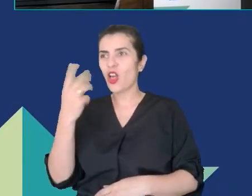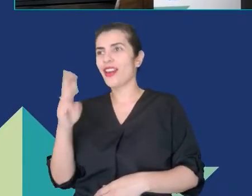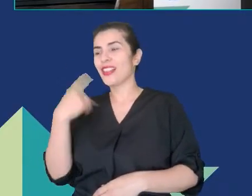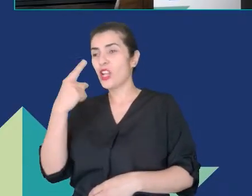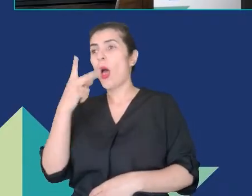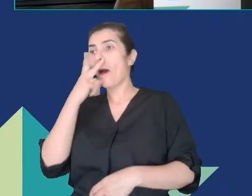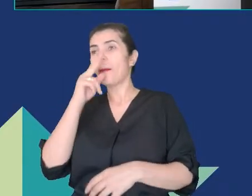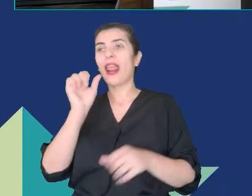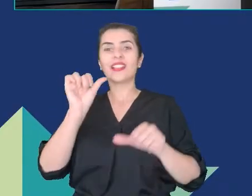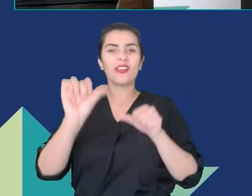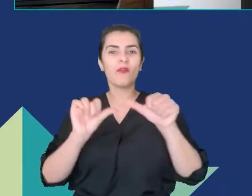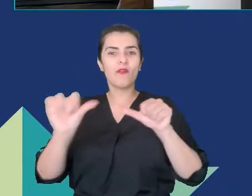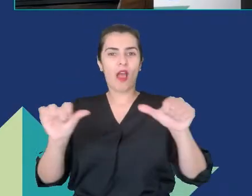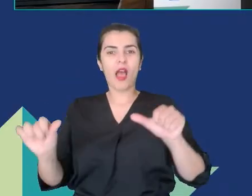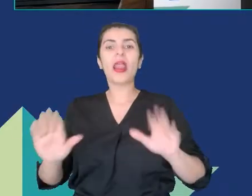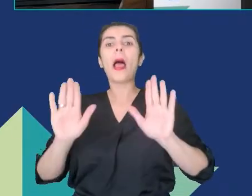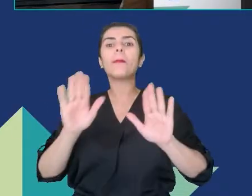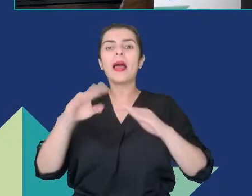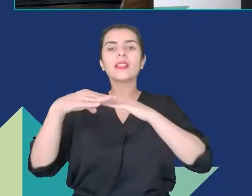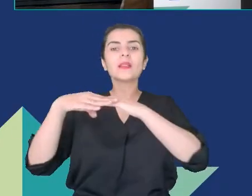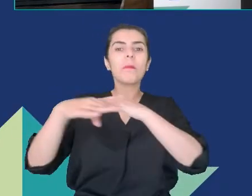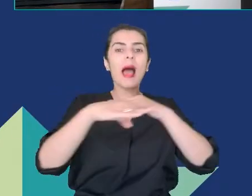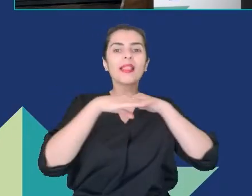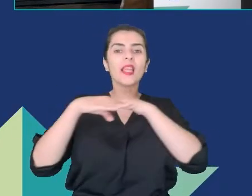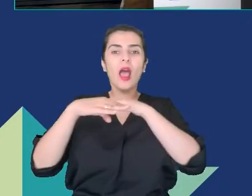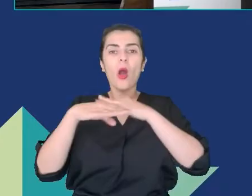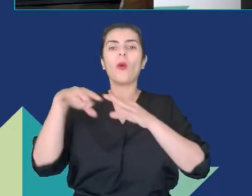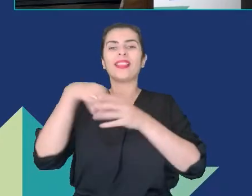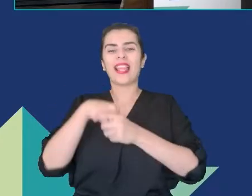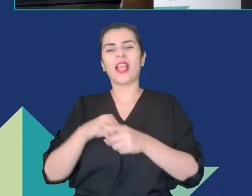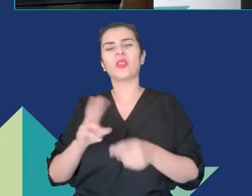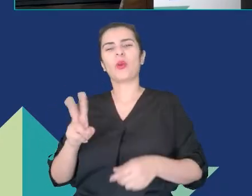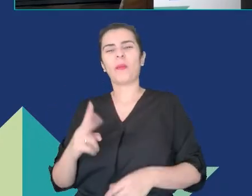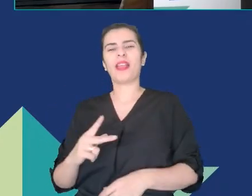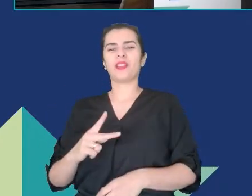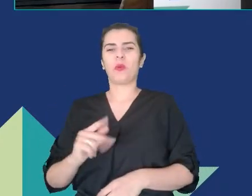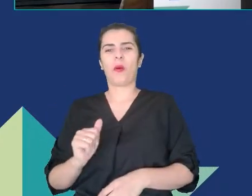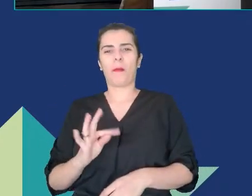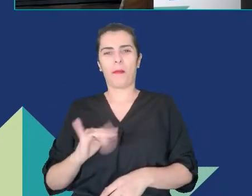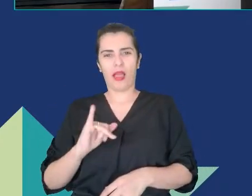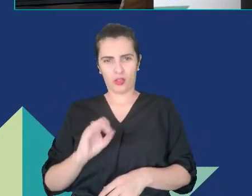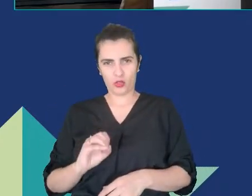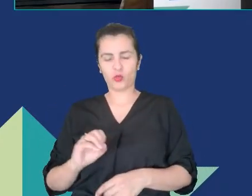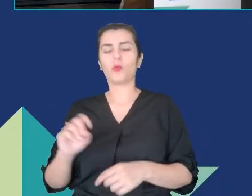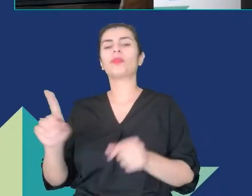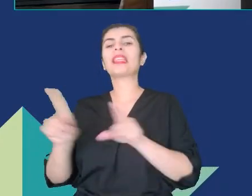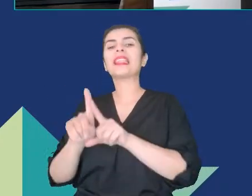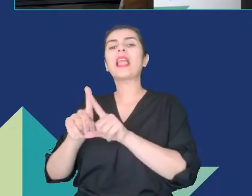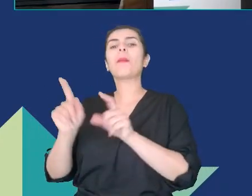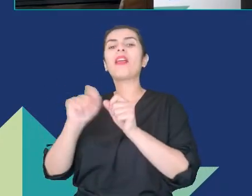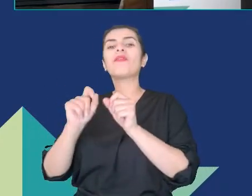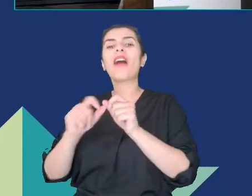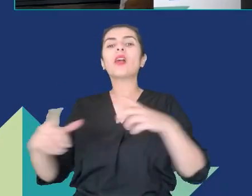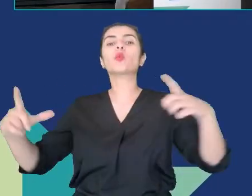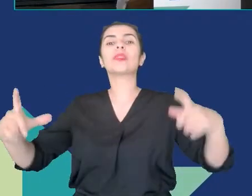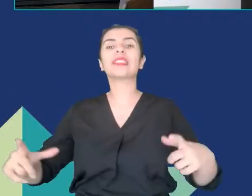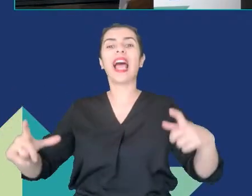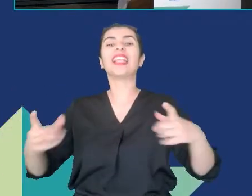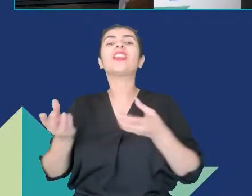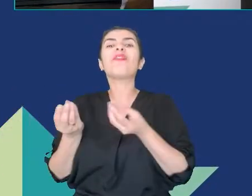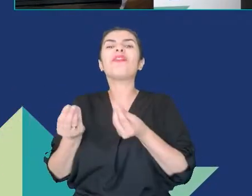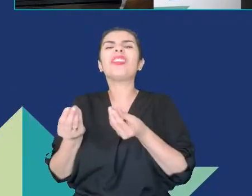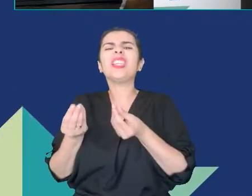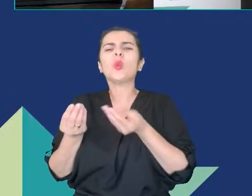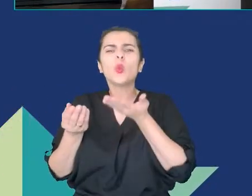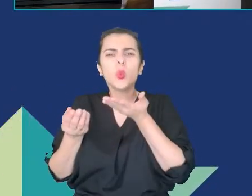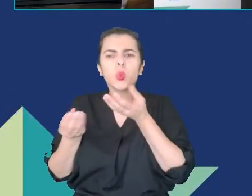ser homogeneizado dentro do próprio pátio. Implantação de um tanque de ultrafinos. Então, você garante que, independente do funcionamento,